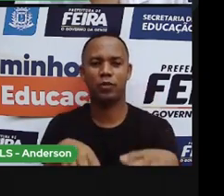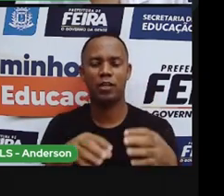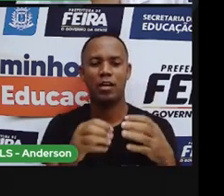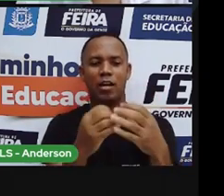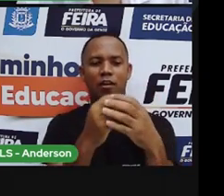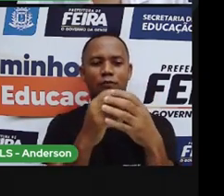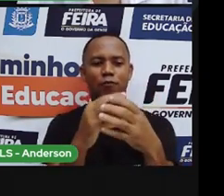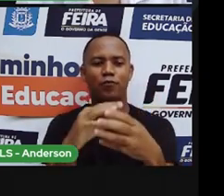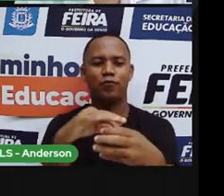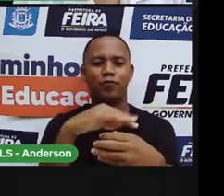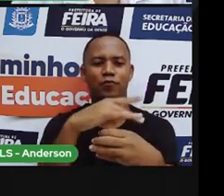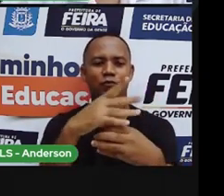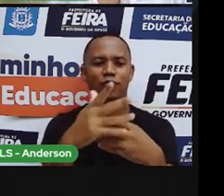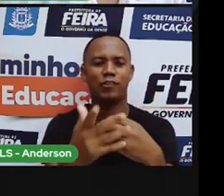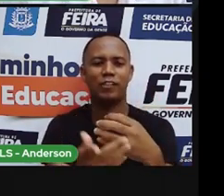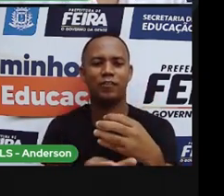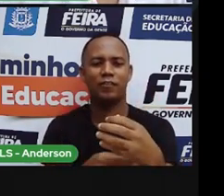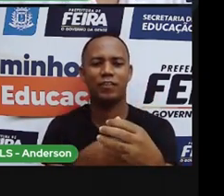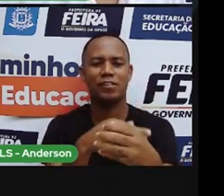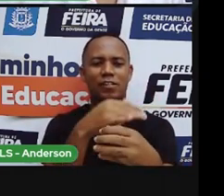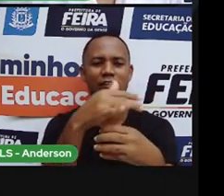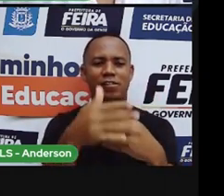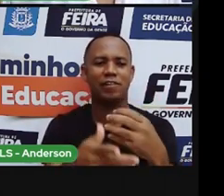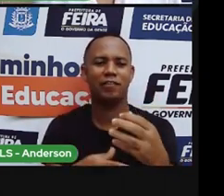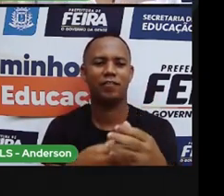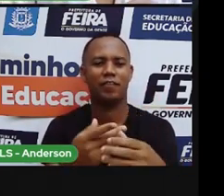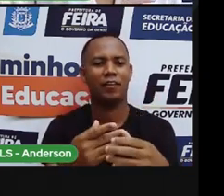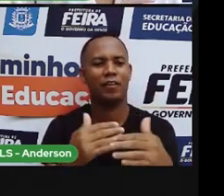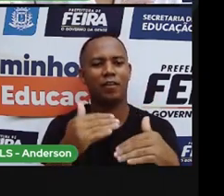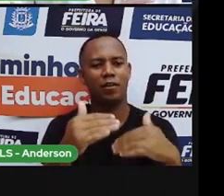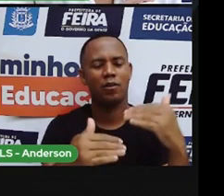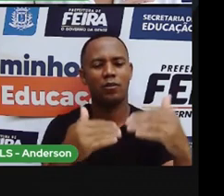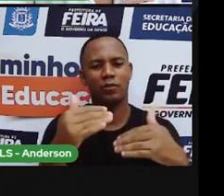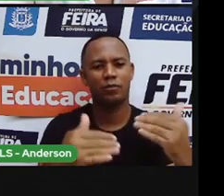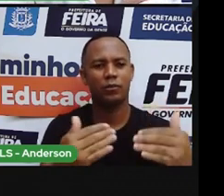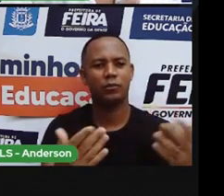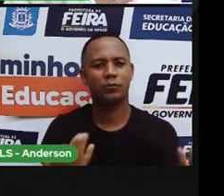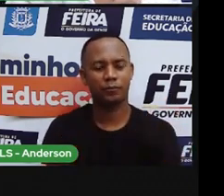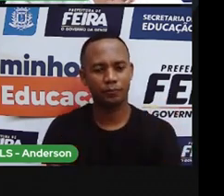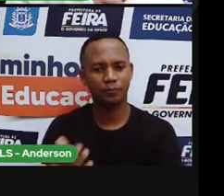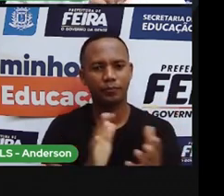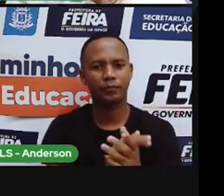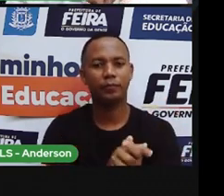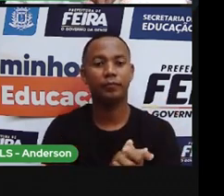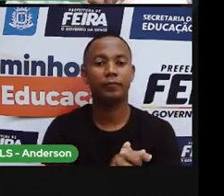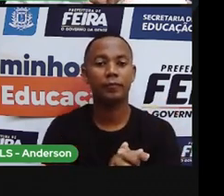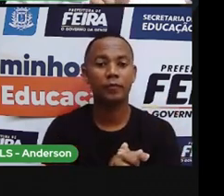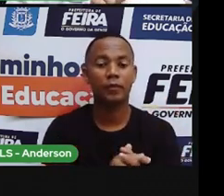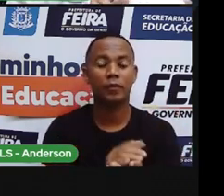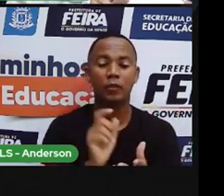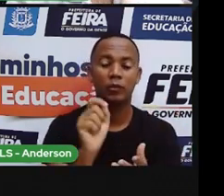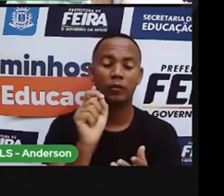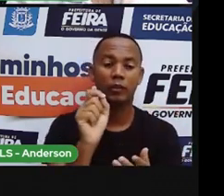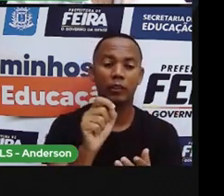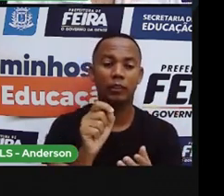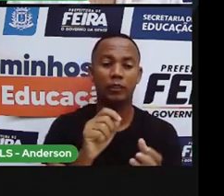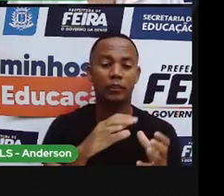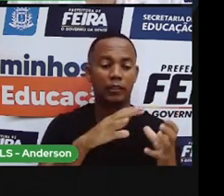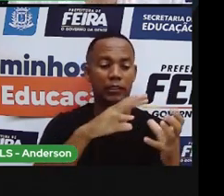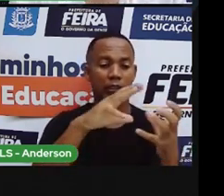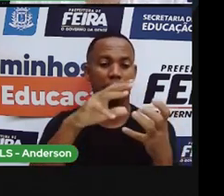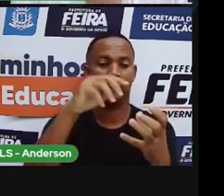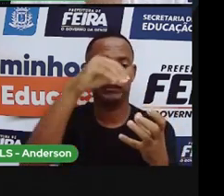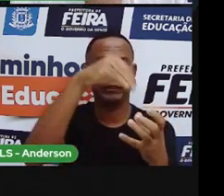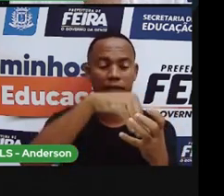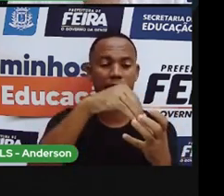Então, assim foi com a Terra. Ela esfriou de fora para dentro, não é isso? E aí acaba que a parte de dentro, ela